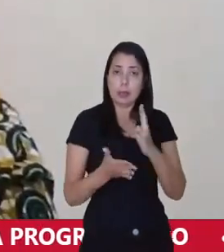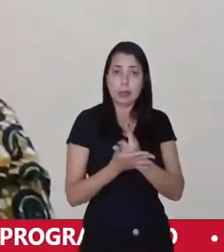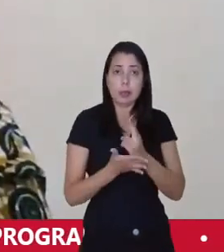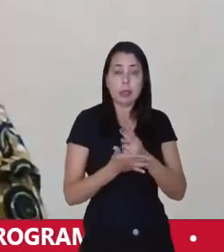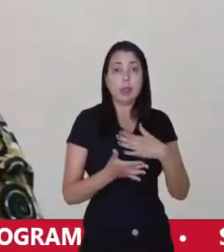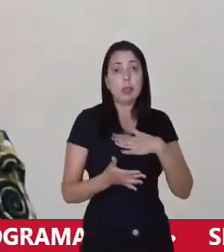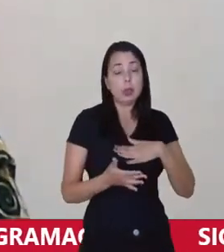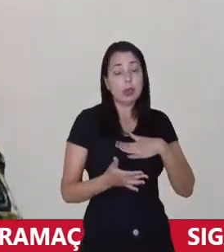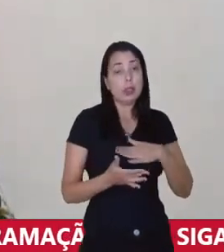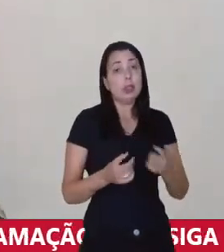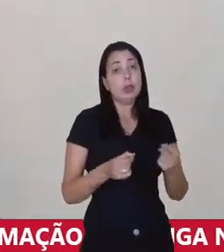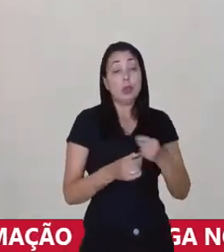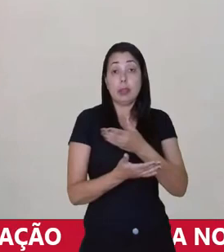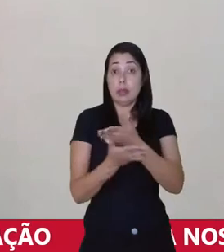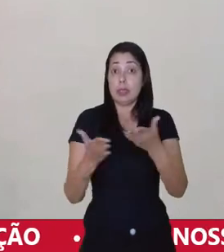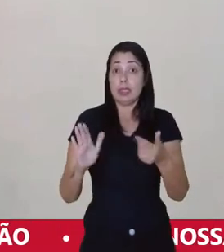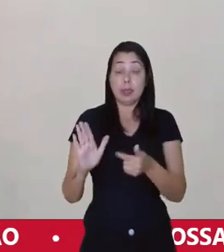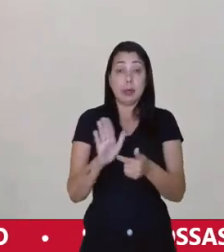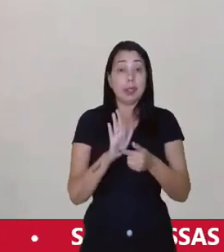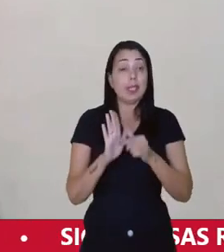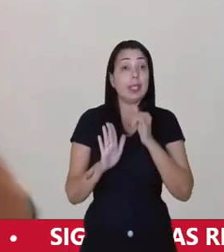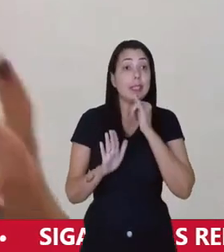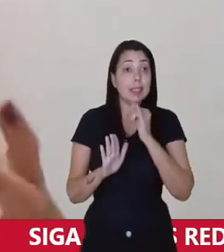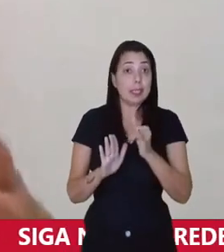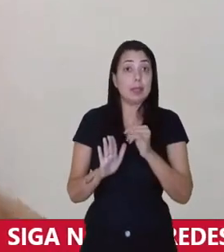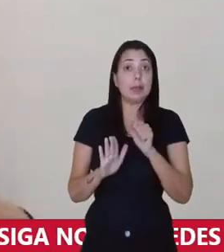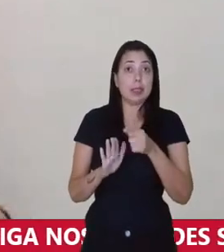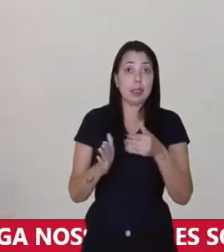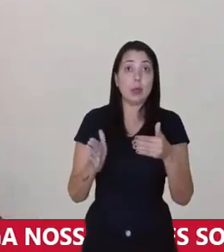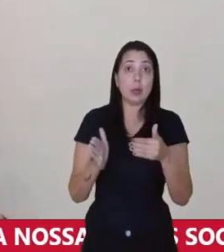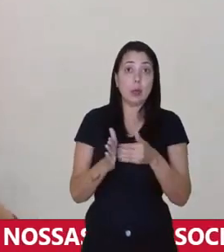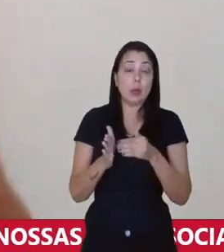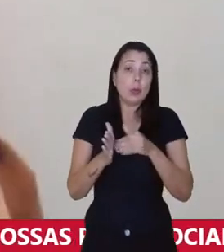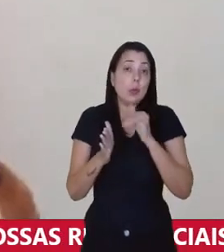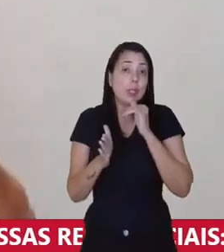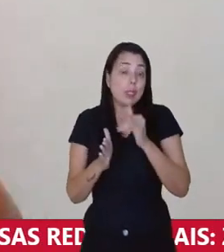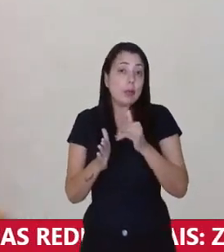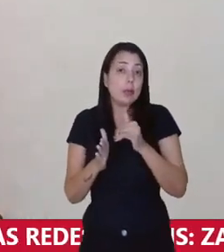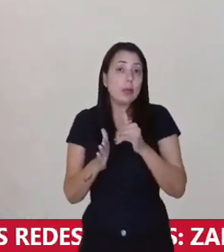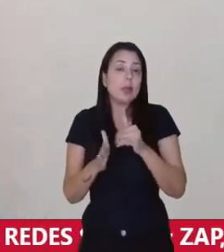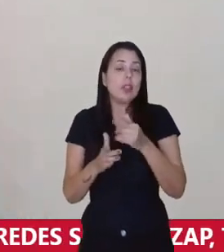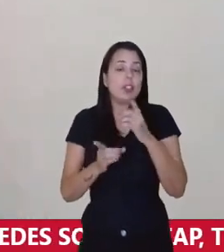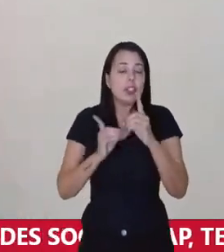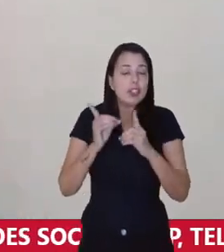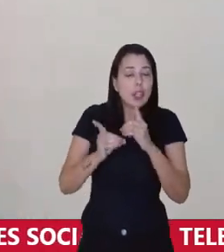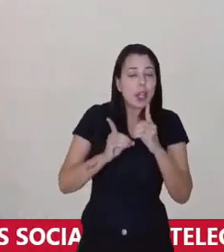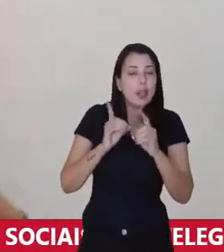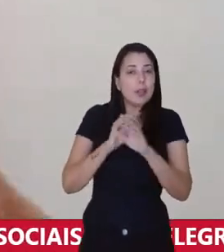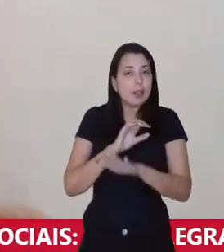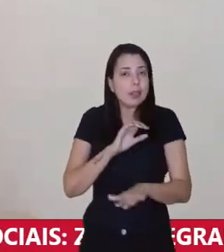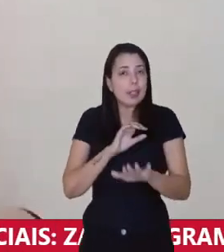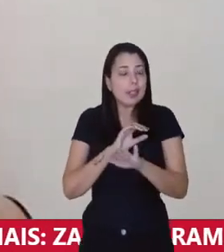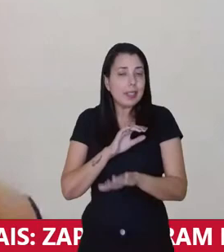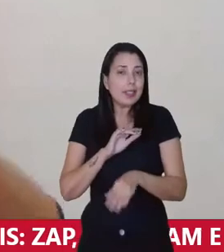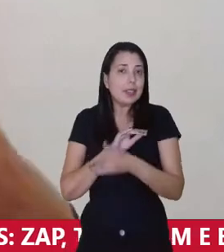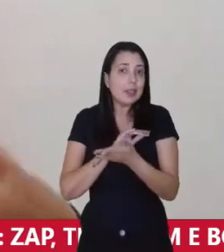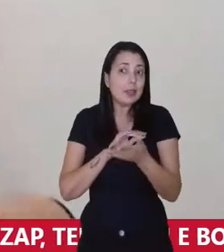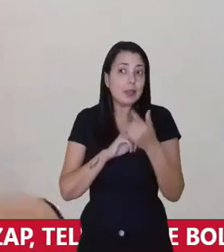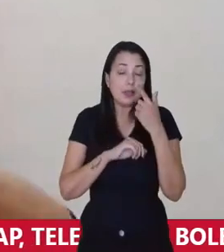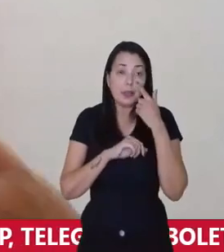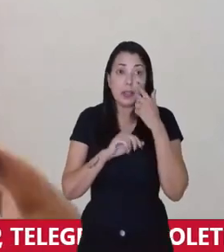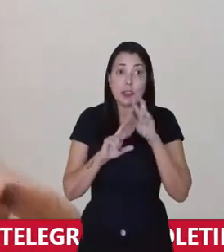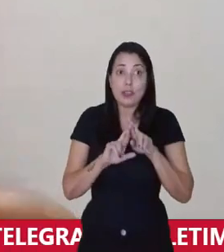queria retomar aqui com vocês, trazer exemplos, os últimos exemplos de conversa com crianças, né? E na pandemia a gente criou